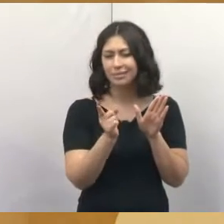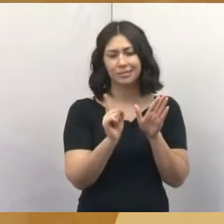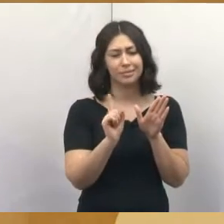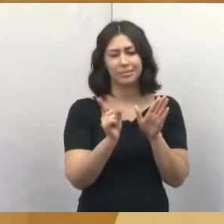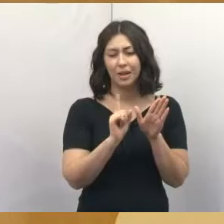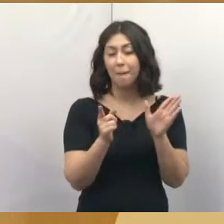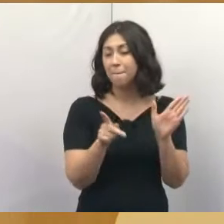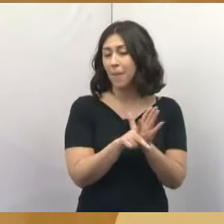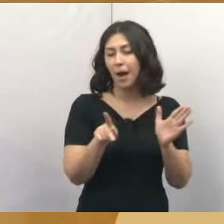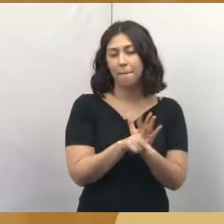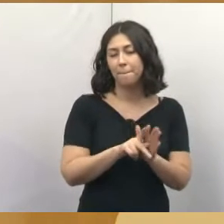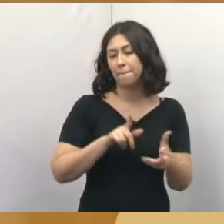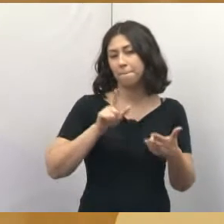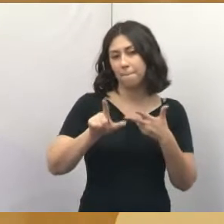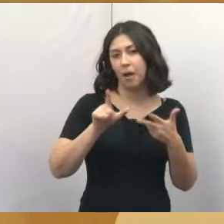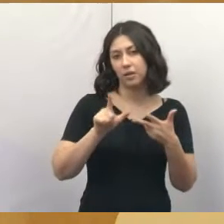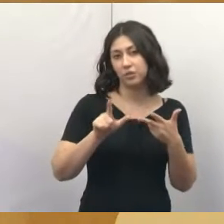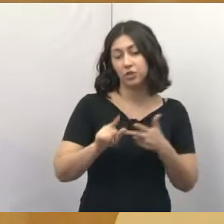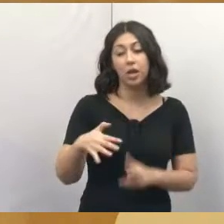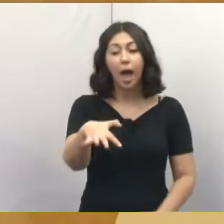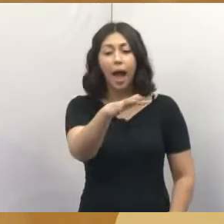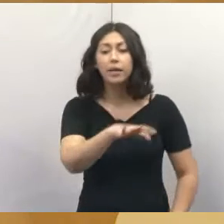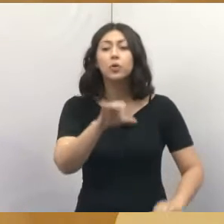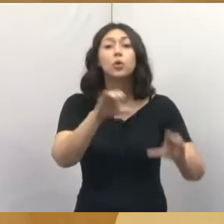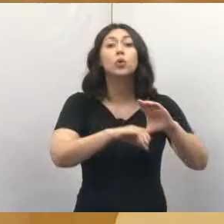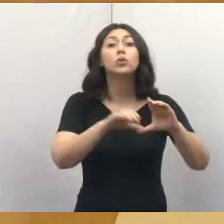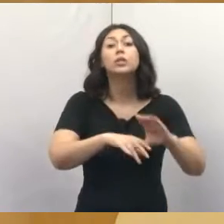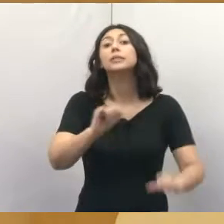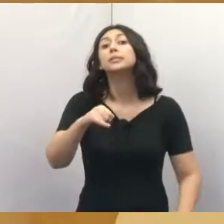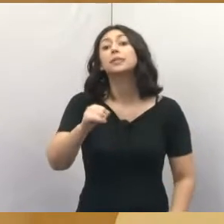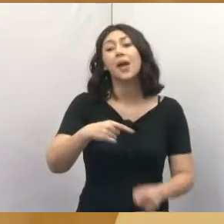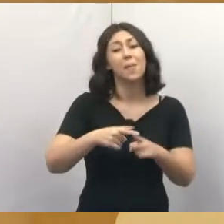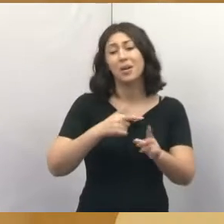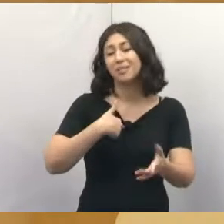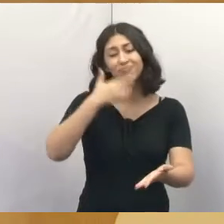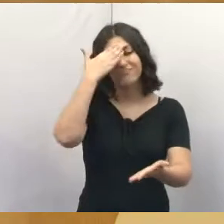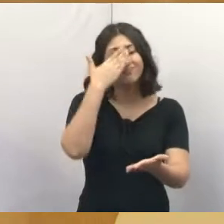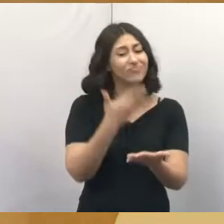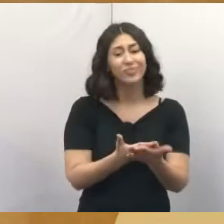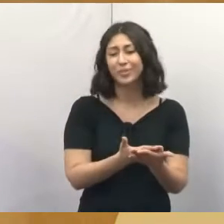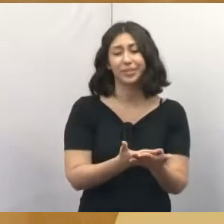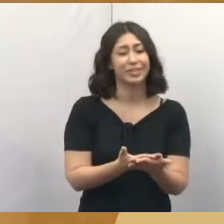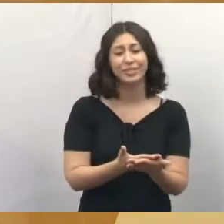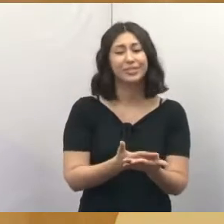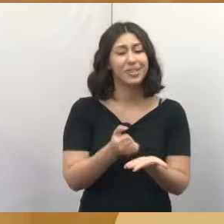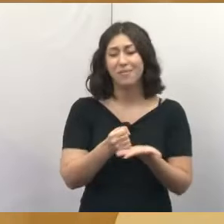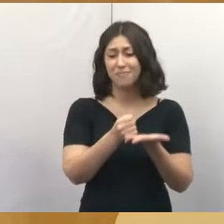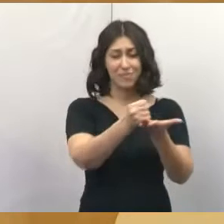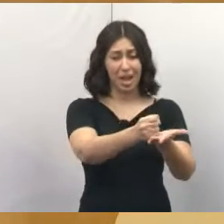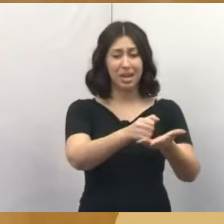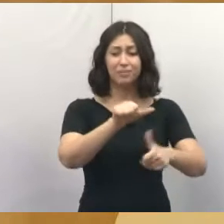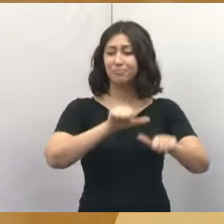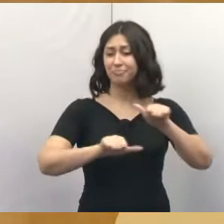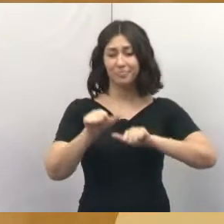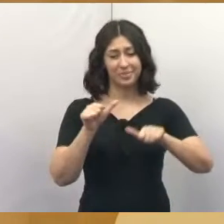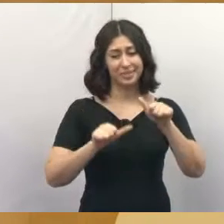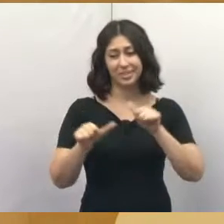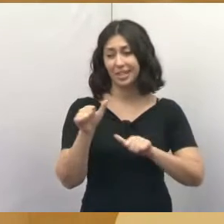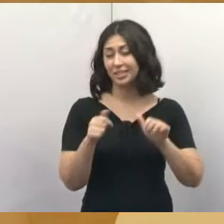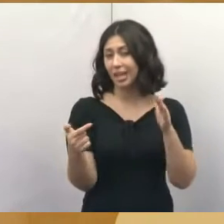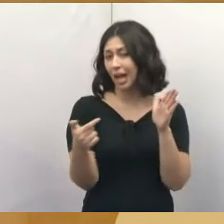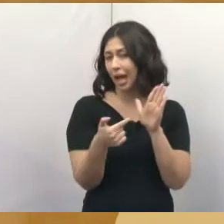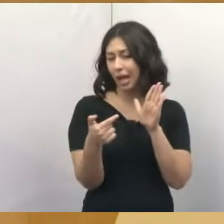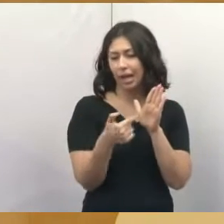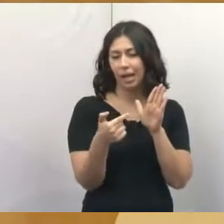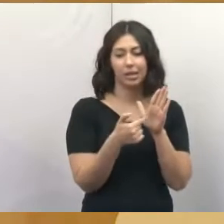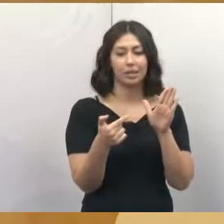do Legislativo. Eles são concursados, sim, mas eu não acredito que eles deram embasamento na mudança